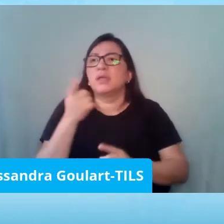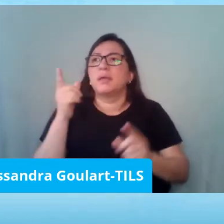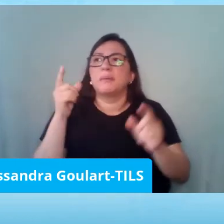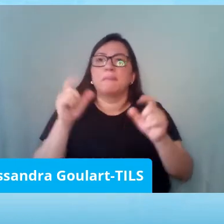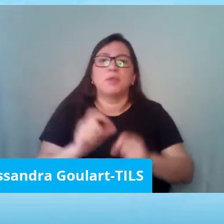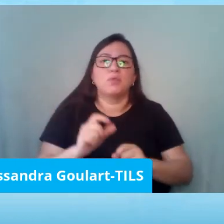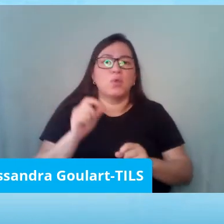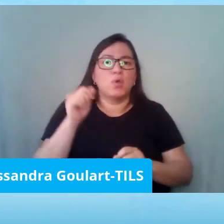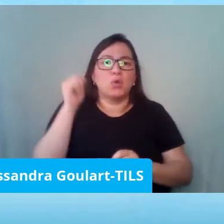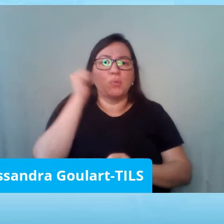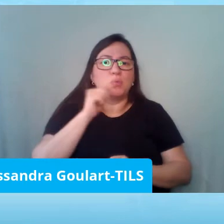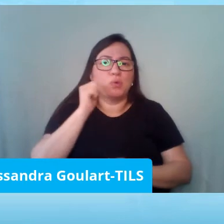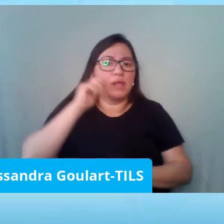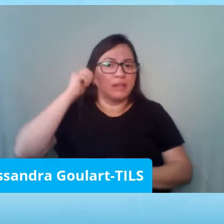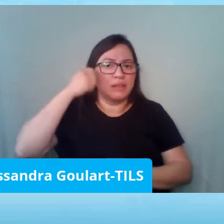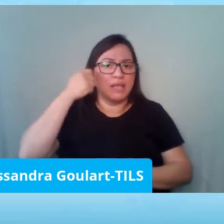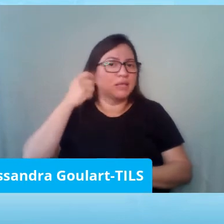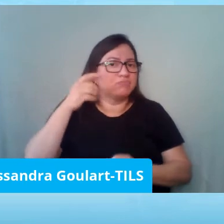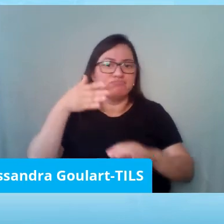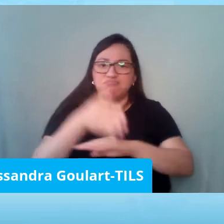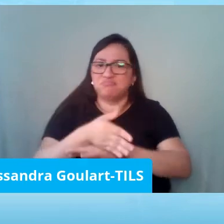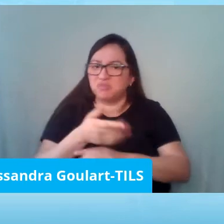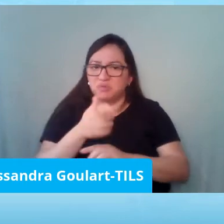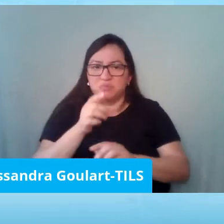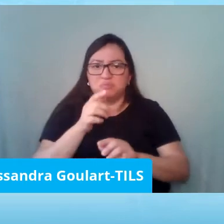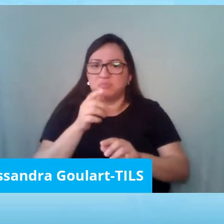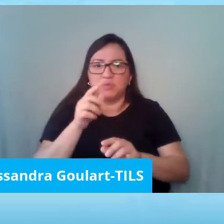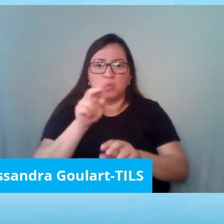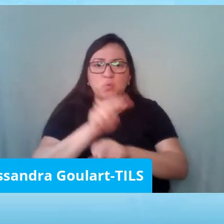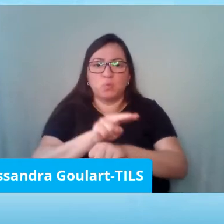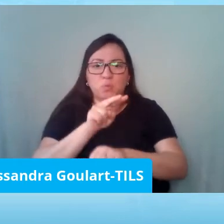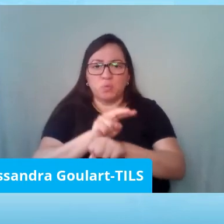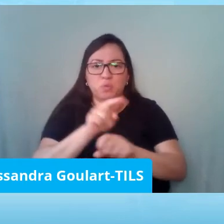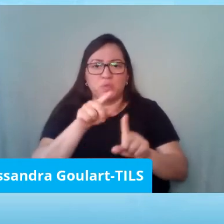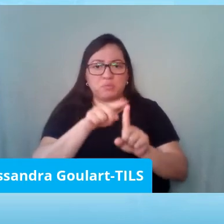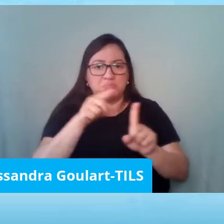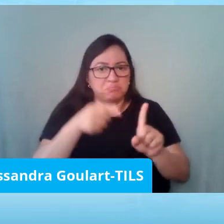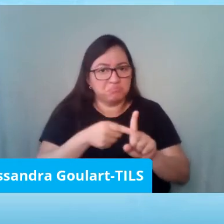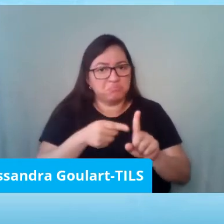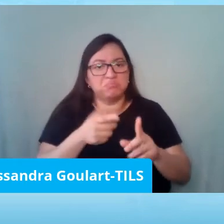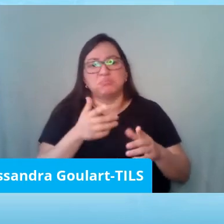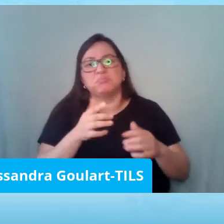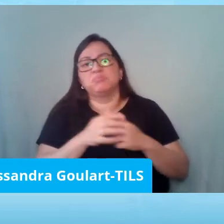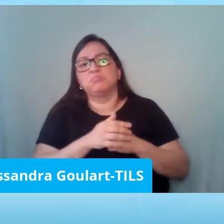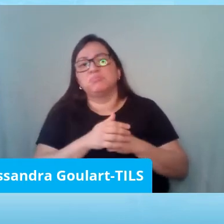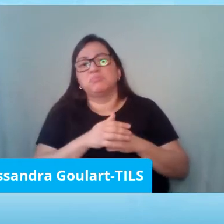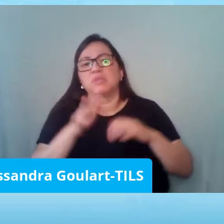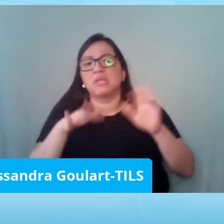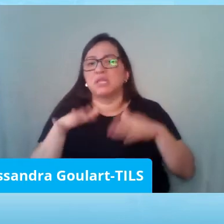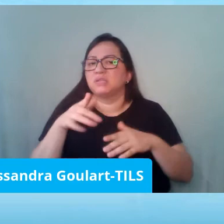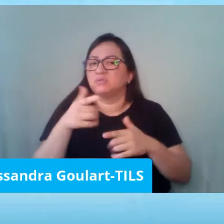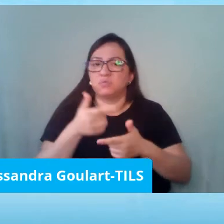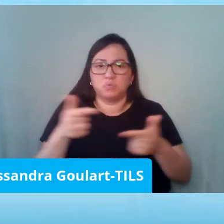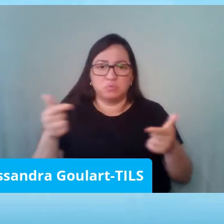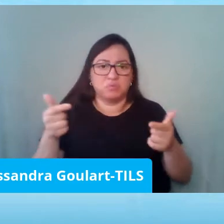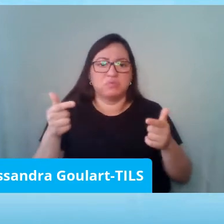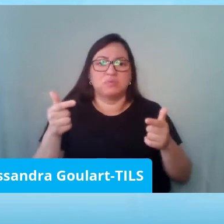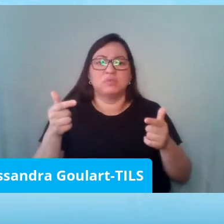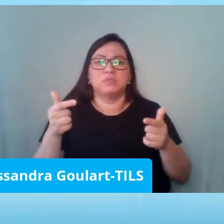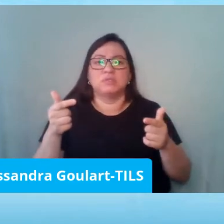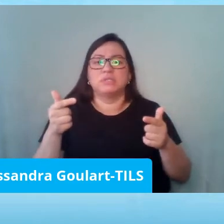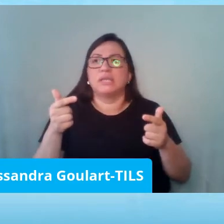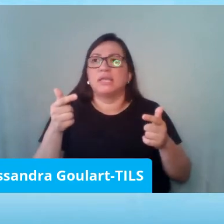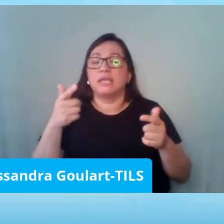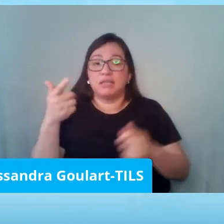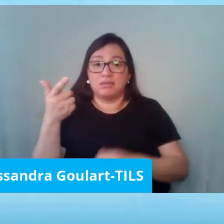consulta, inclusive. Elas têm as que muitas vezes são negadas a anestesia, porque elas são boas parideiras,